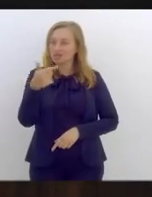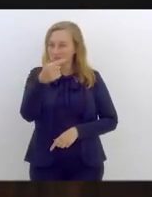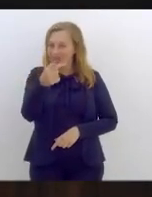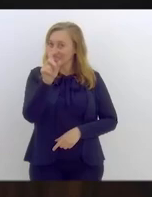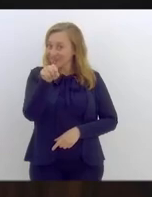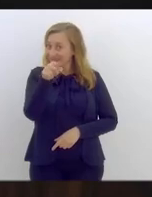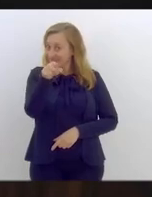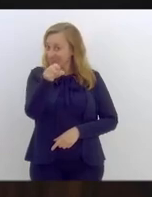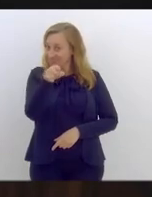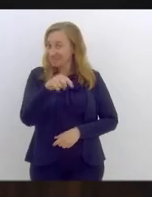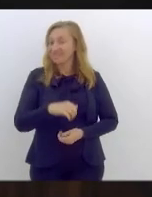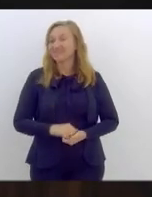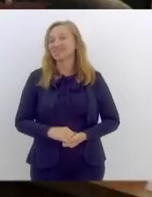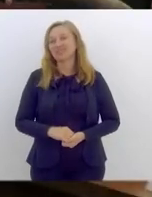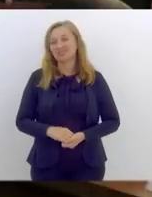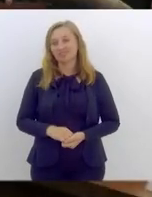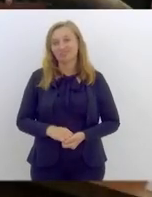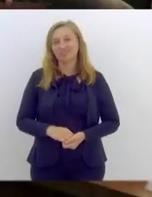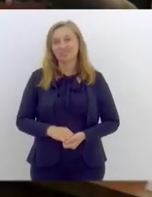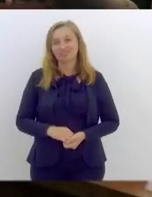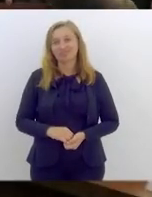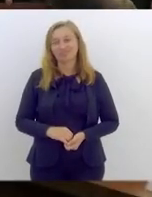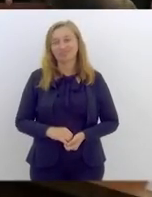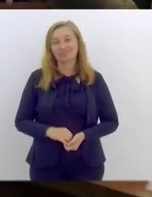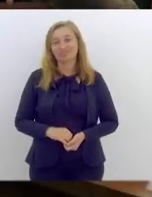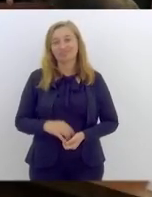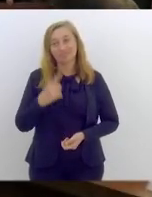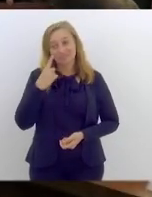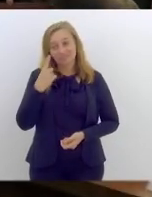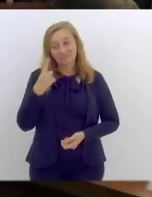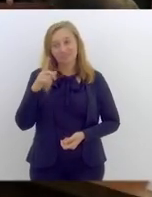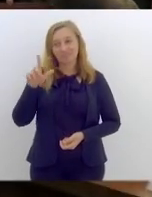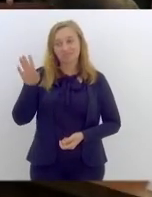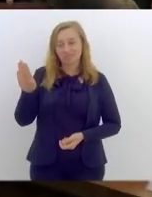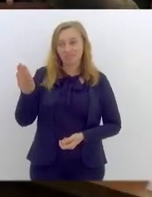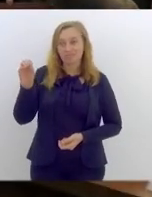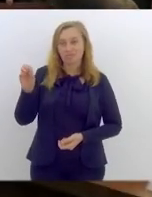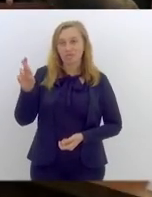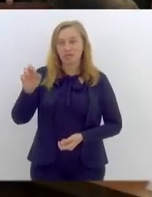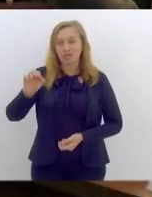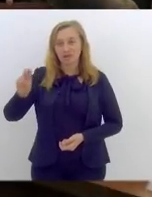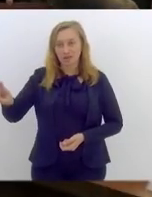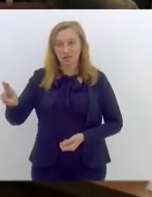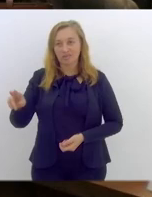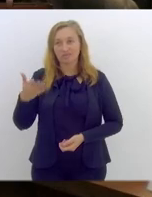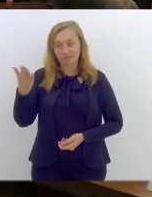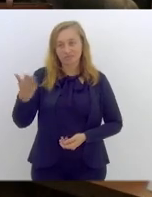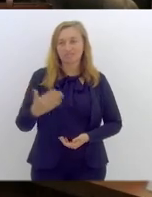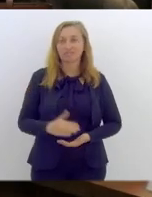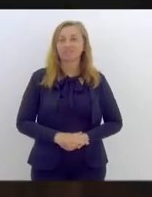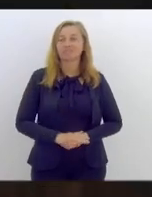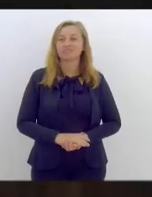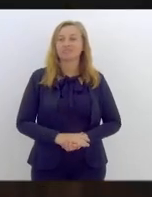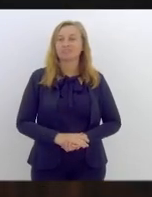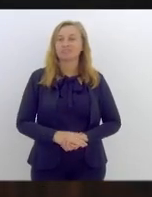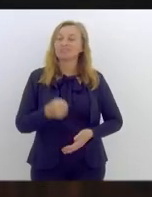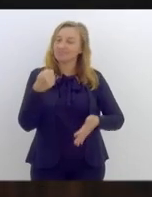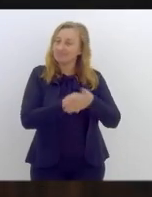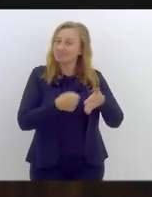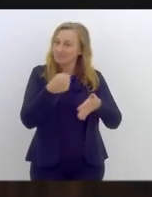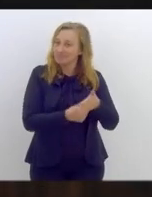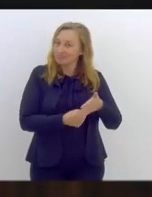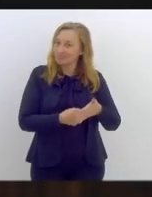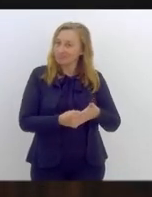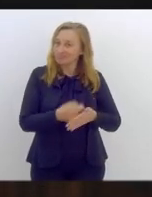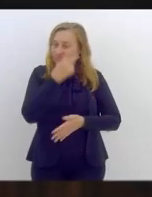né? E a gente vai estar ali no Borel homenageando a memória de Valda. Salve Valdenir Castilho e a luta